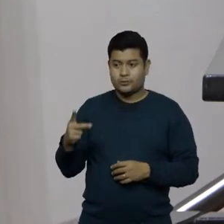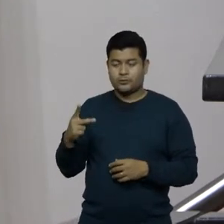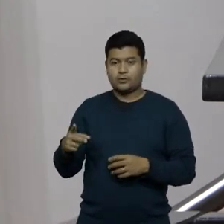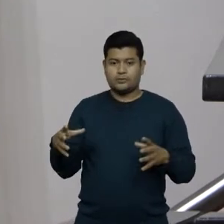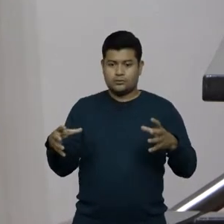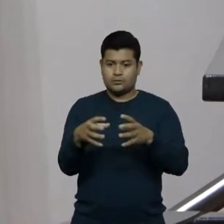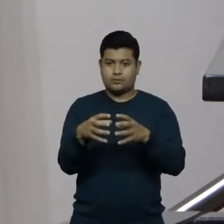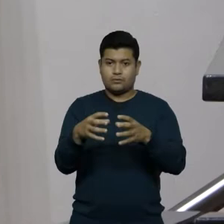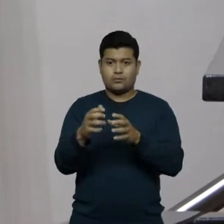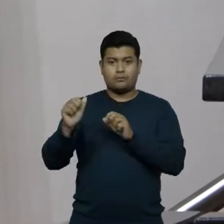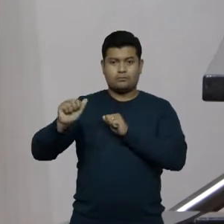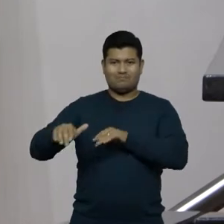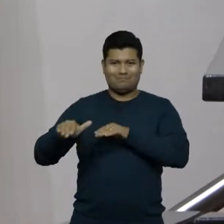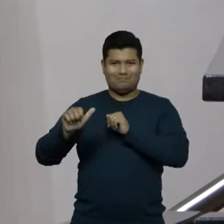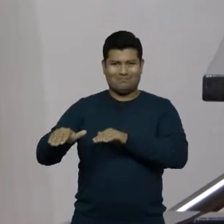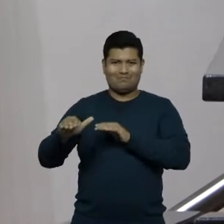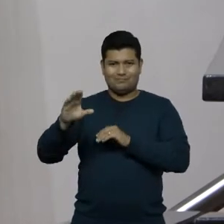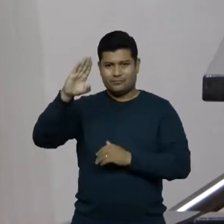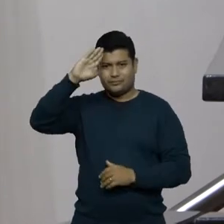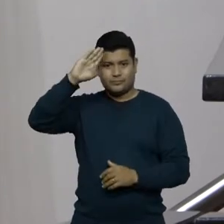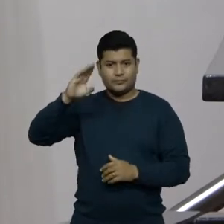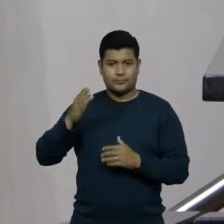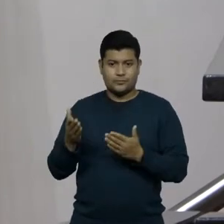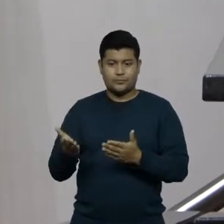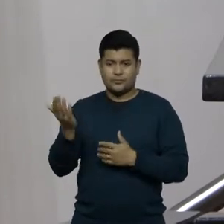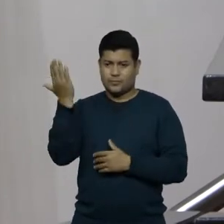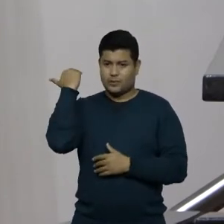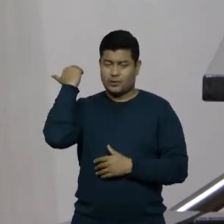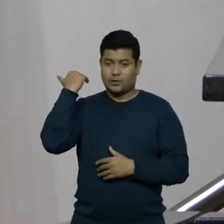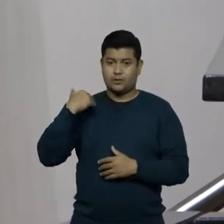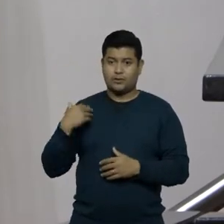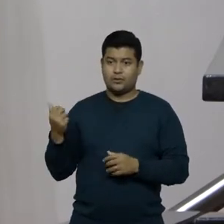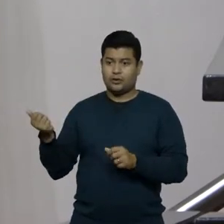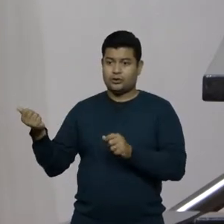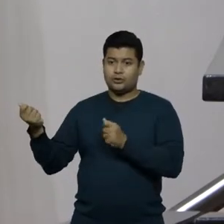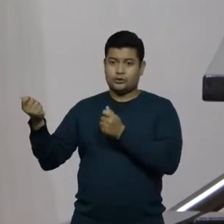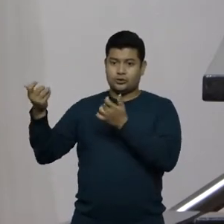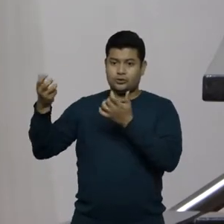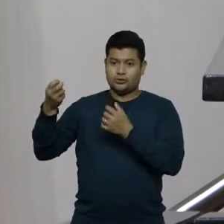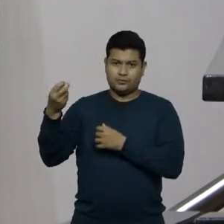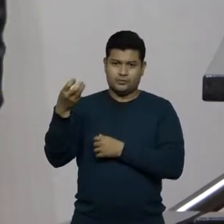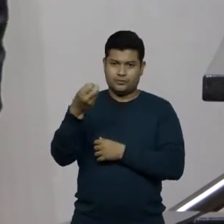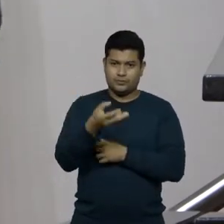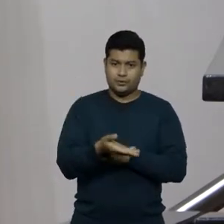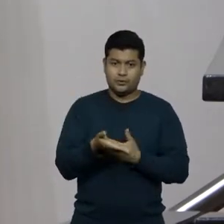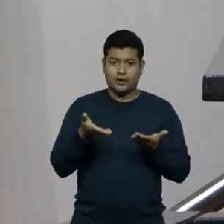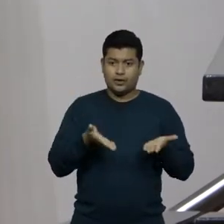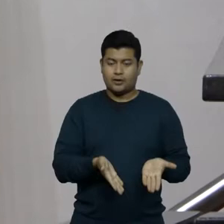da época que vieram para o sul do Brasil proteger